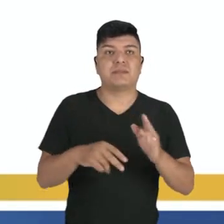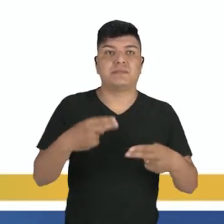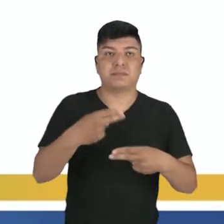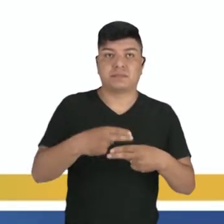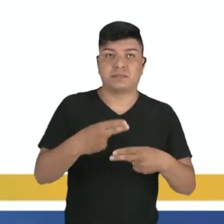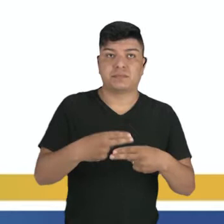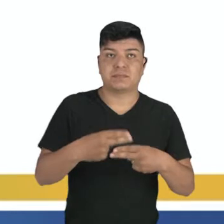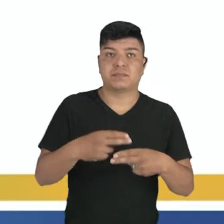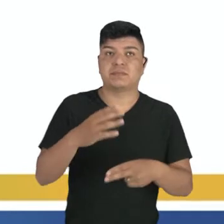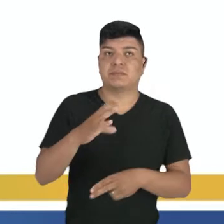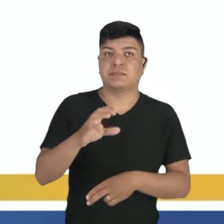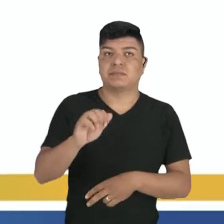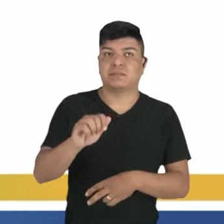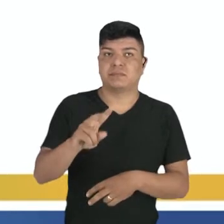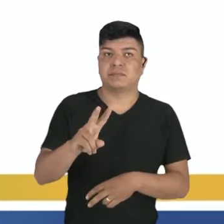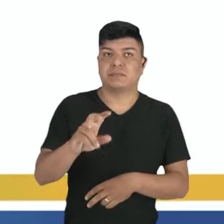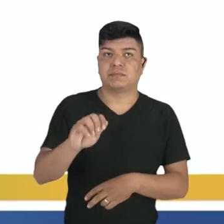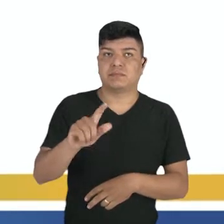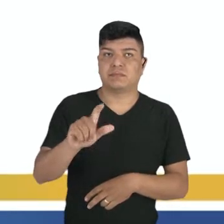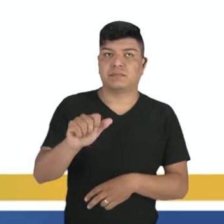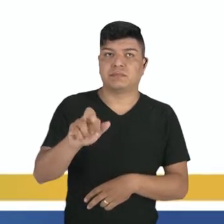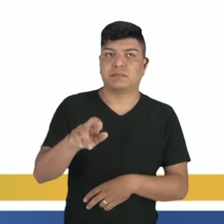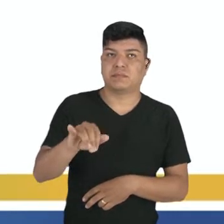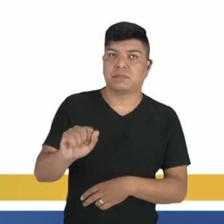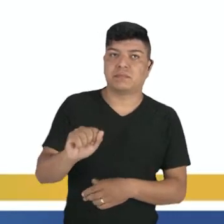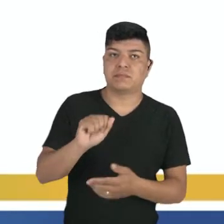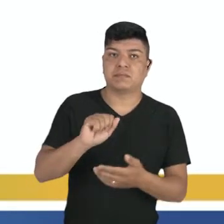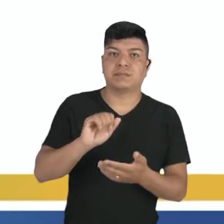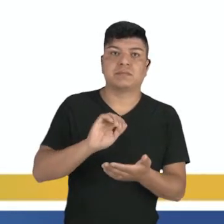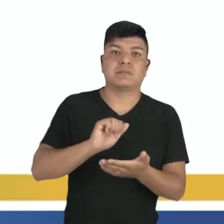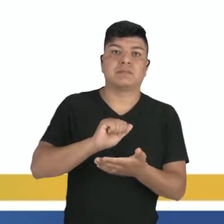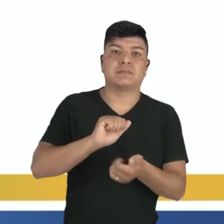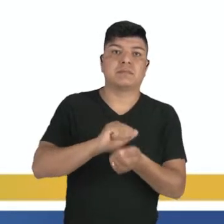novelas de cavalaria, que era em prosa, adaptações das